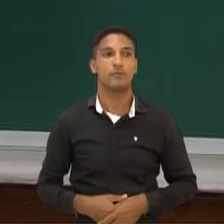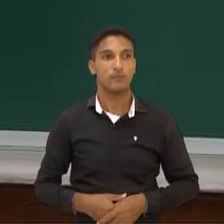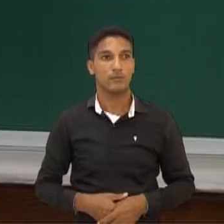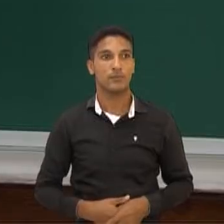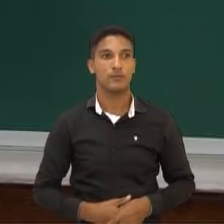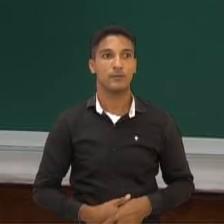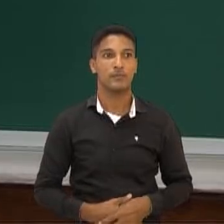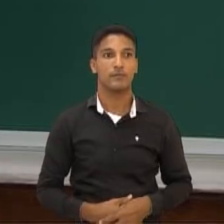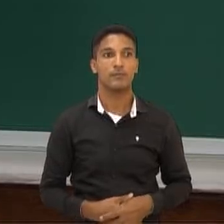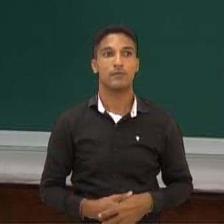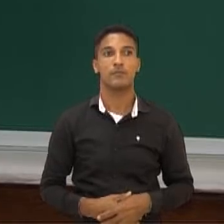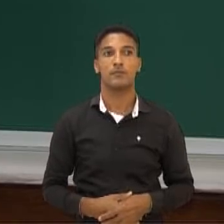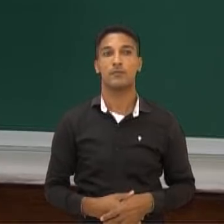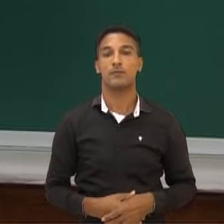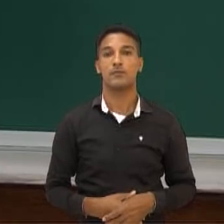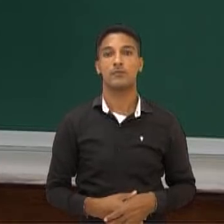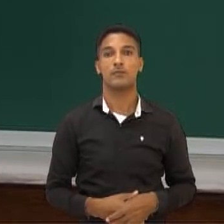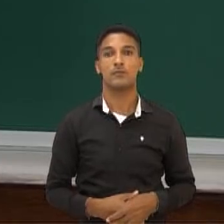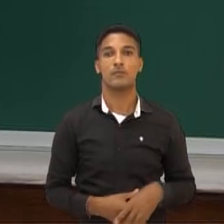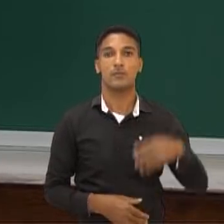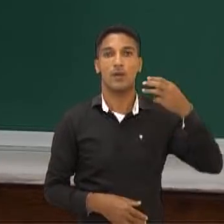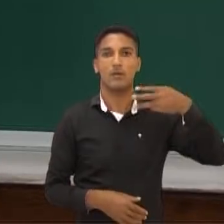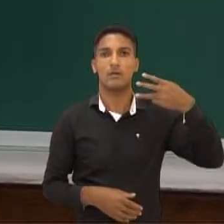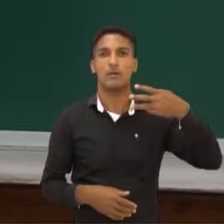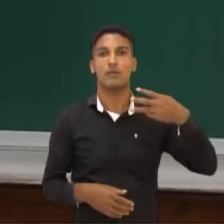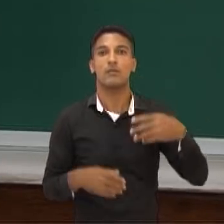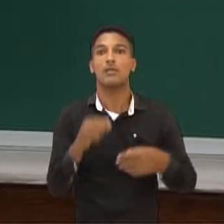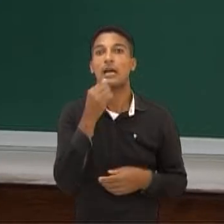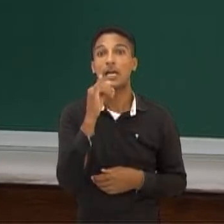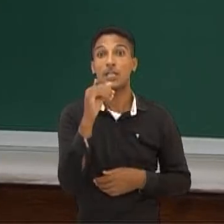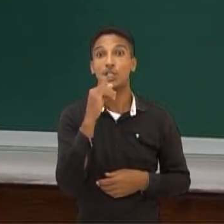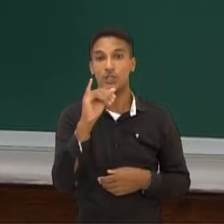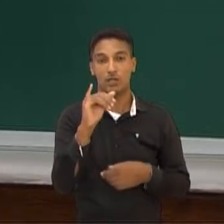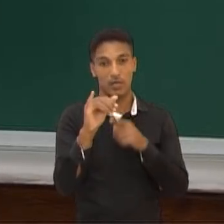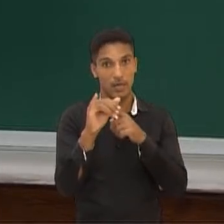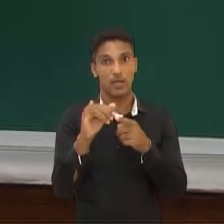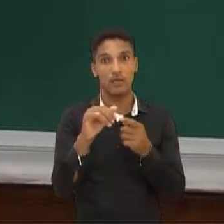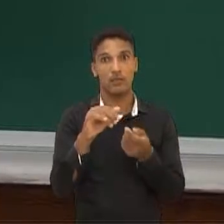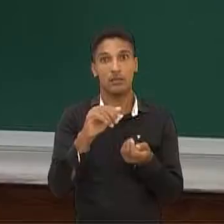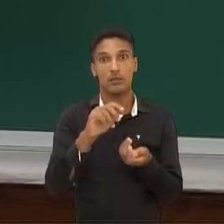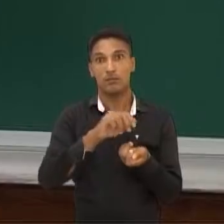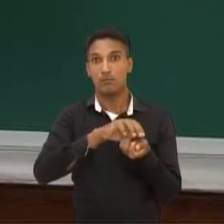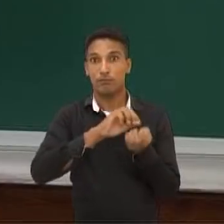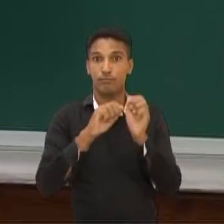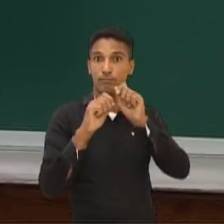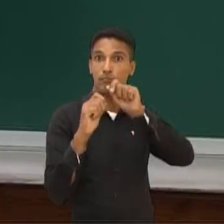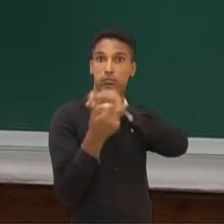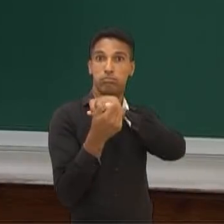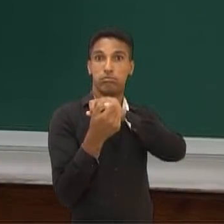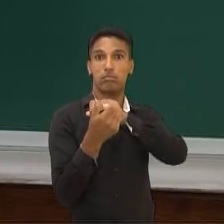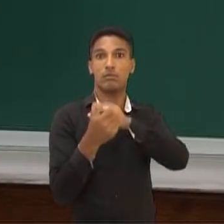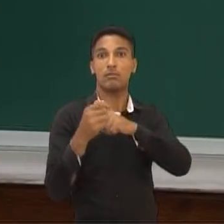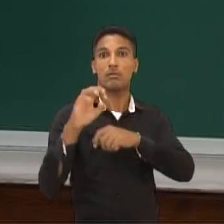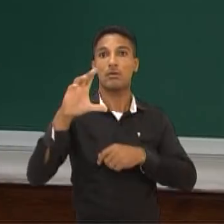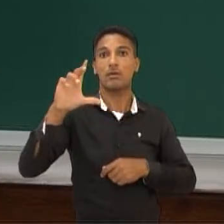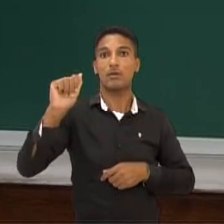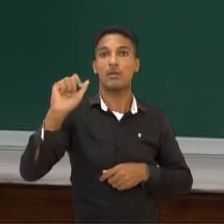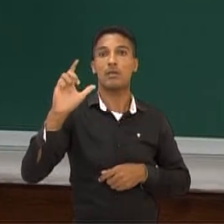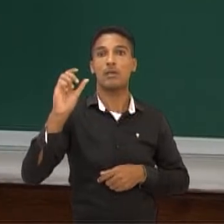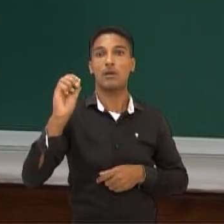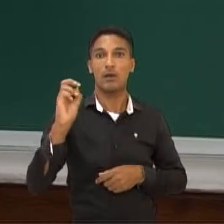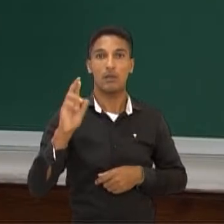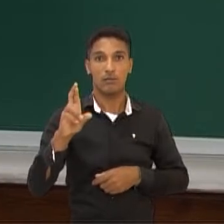último, a energia na forma de calor não passa espontaneamente de um corpo de